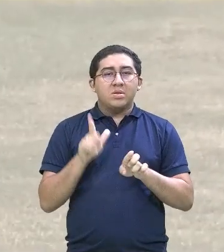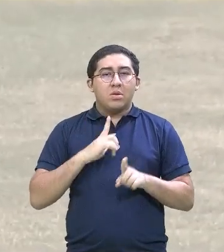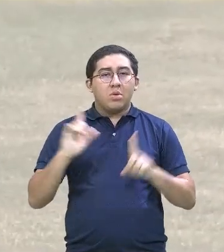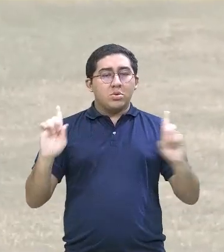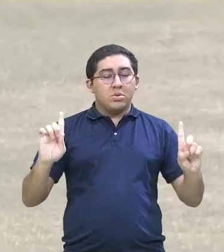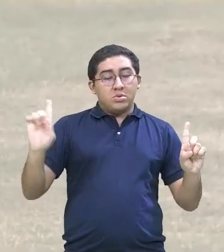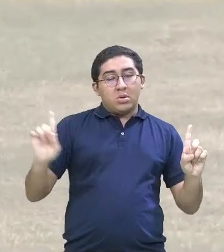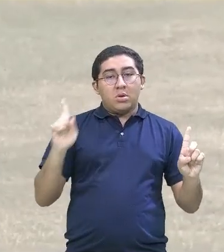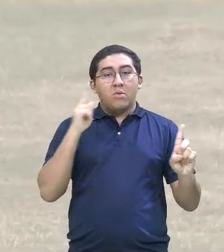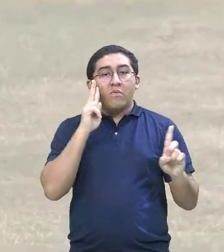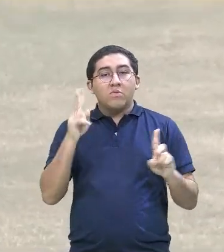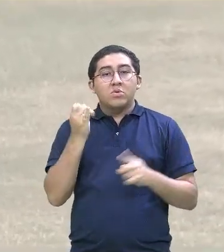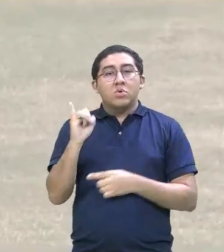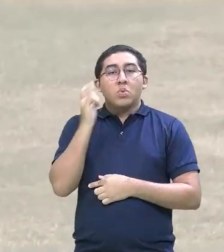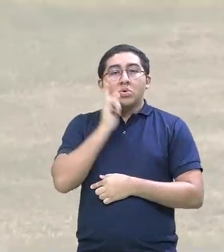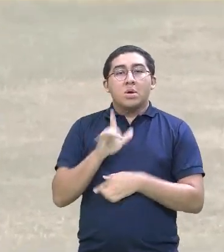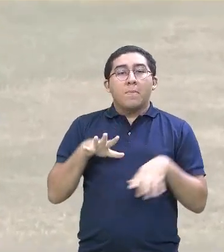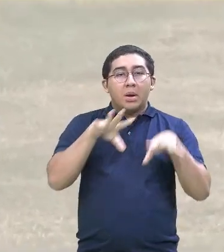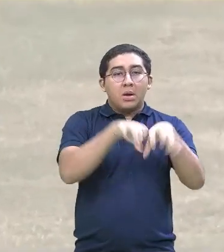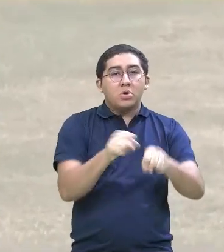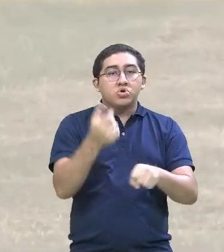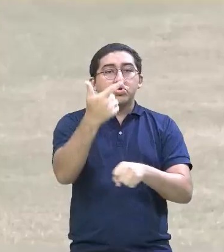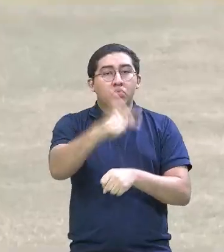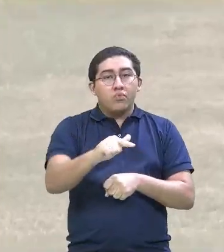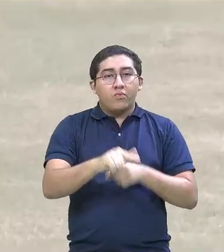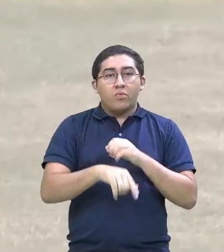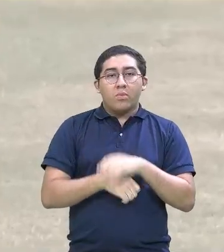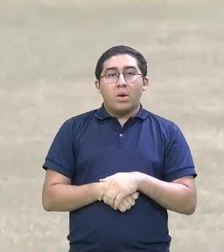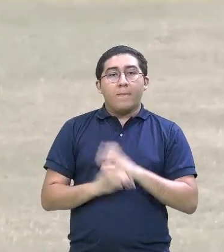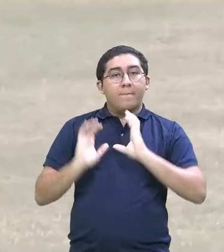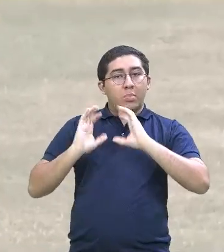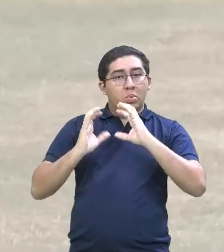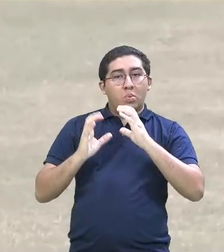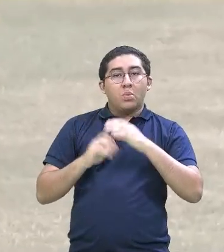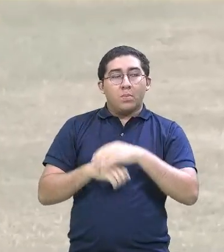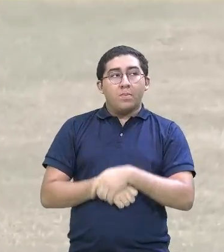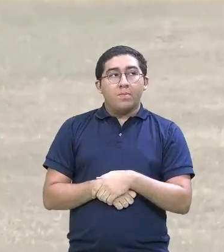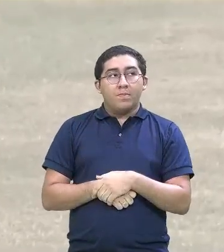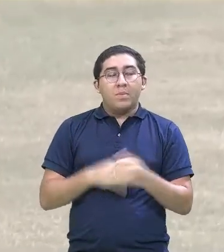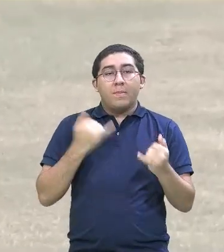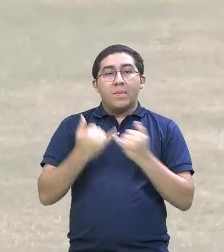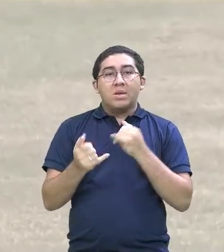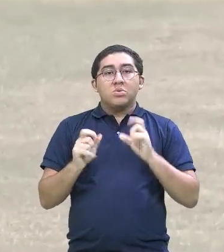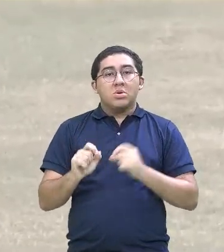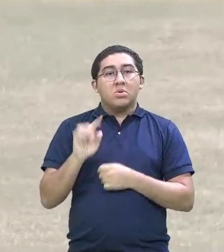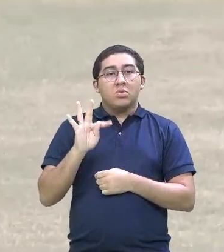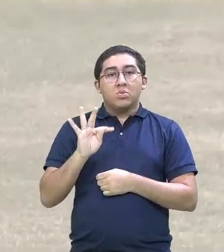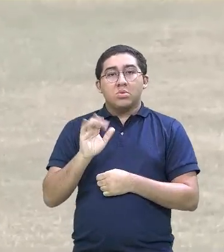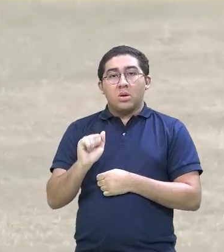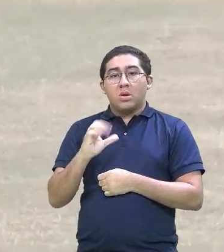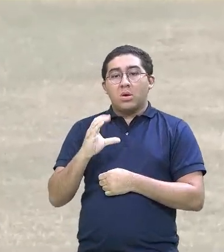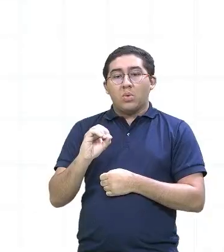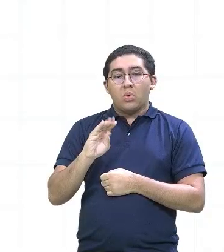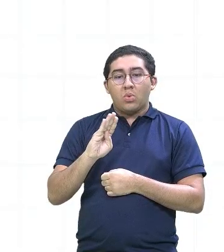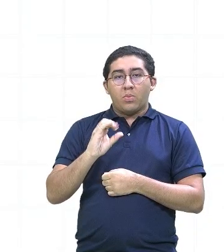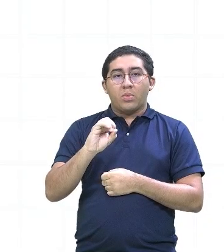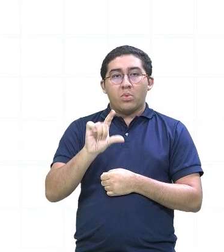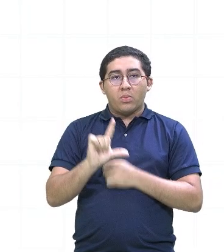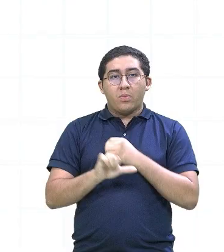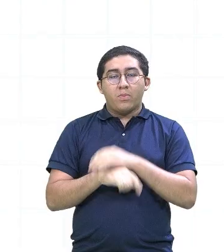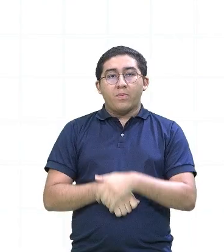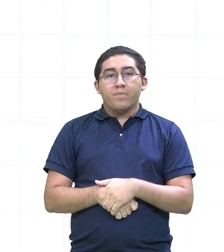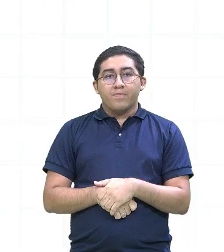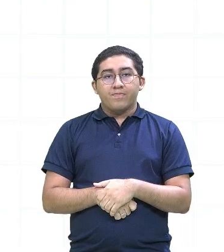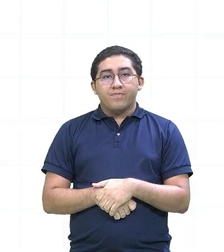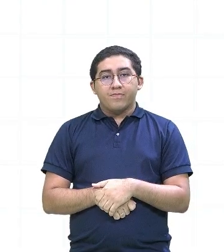tentando recuperar a bola que vai para fora, certo? Muito parecido com o jogo do tacobol, não é mesmo? Muito bem.